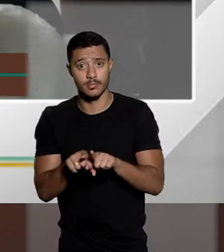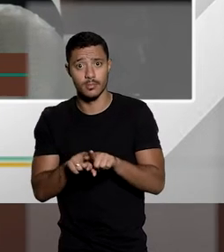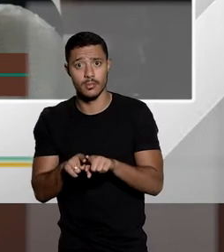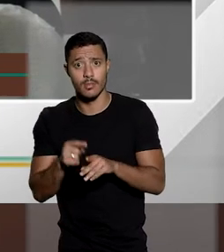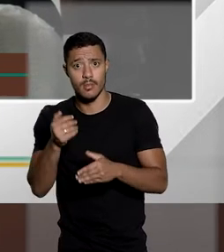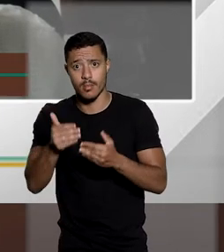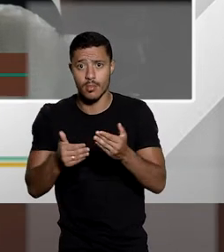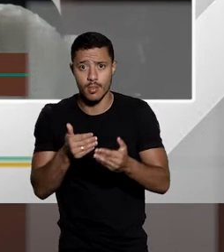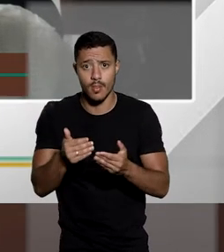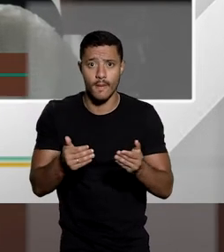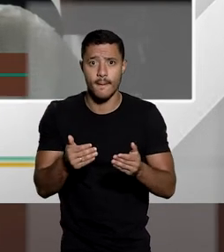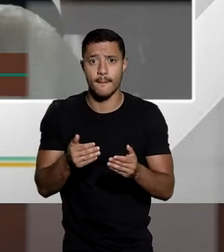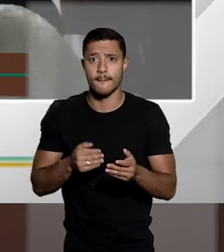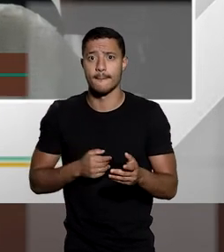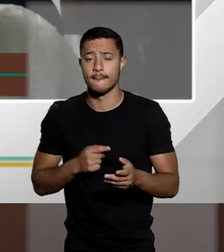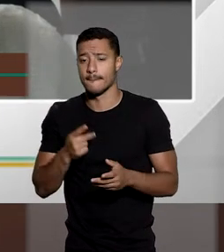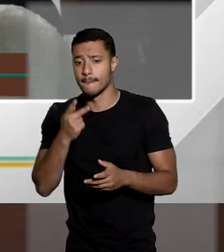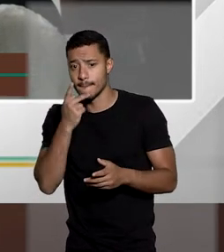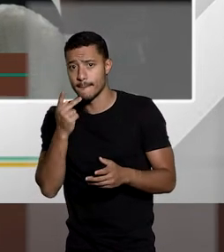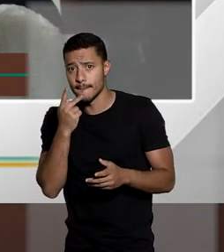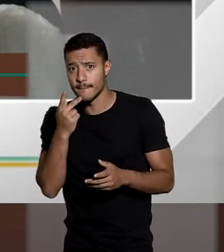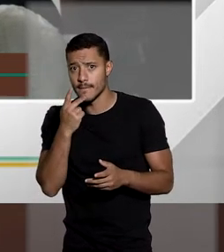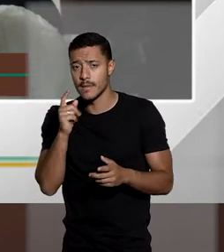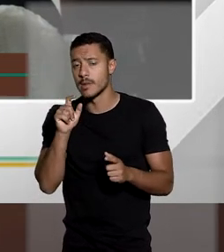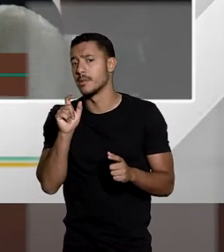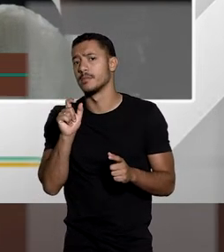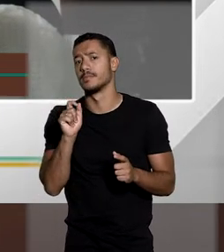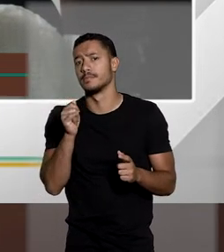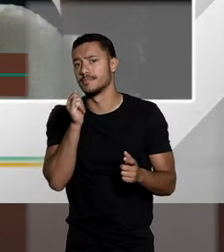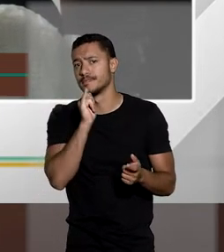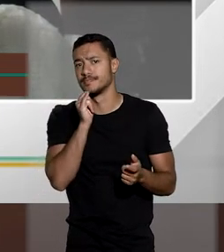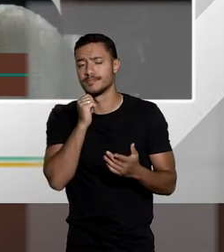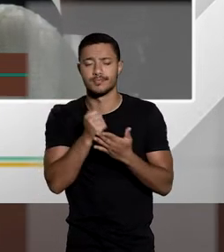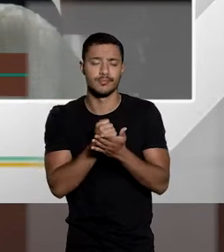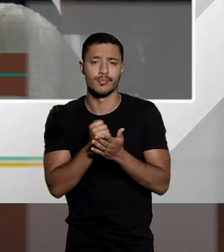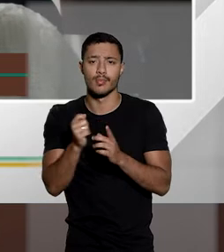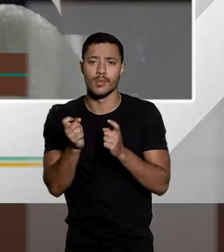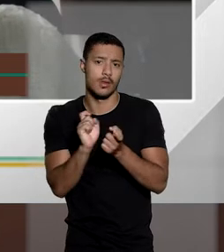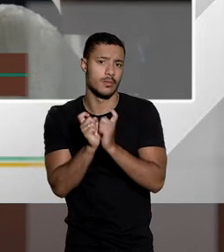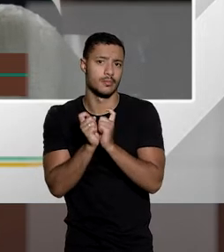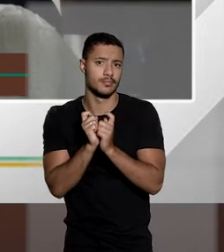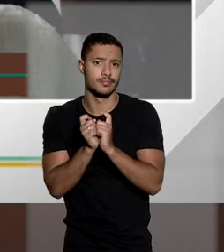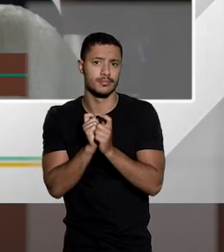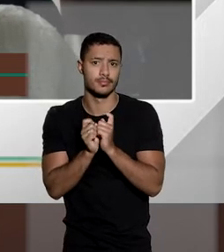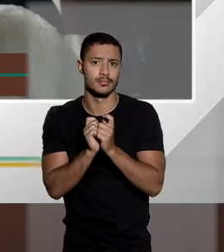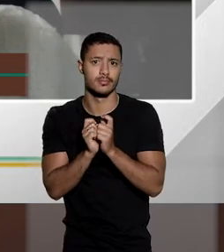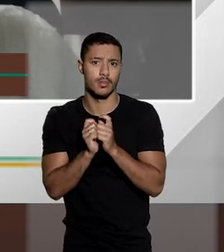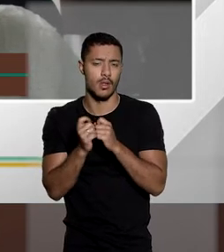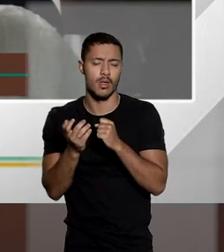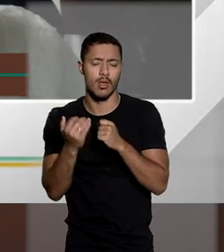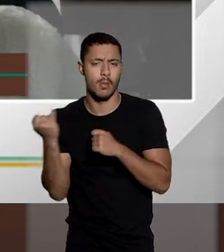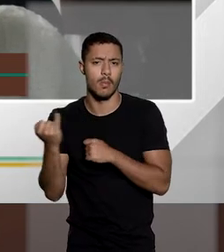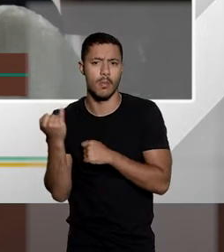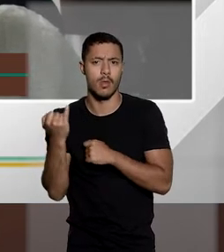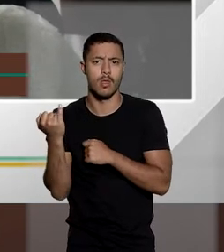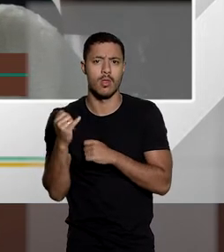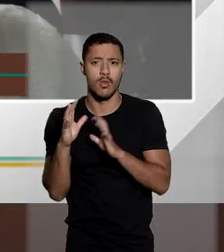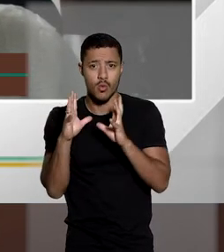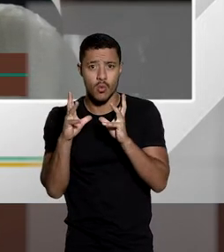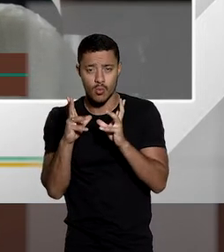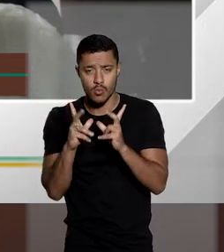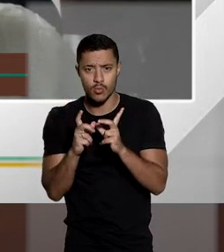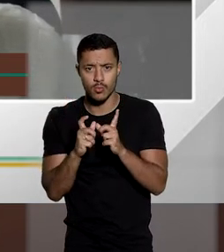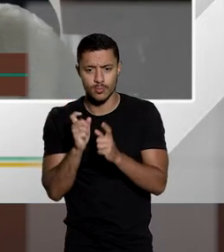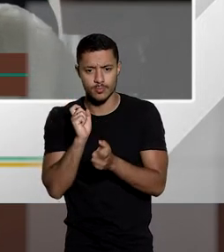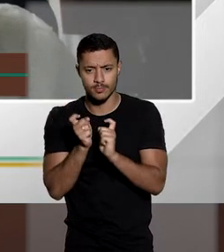os procedimentos, o aspecto formal, que no caso dos contratos administrativos é de fundamental importância, como